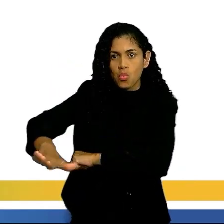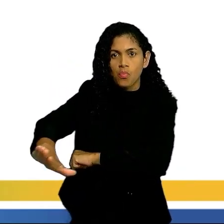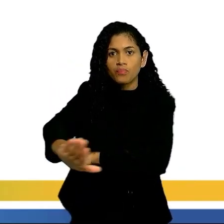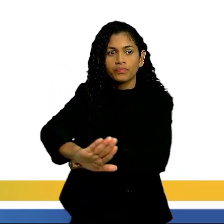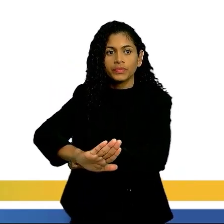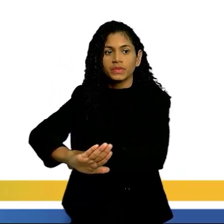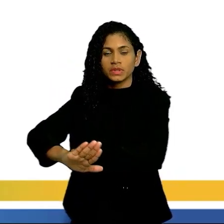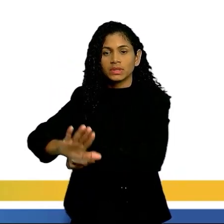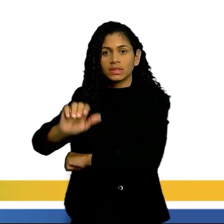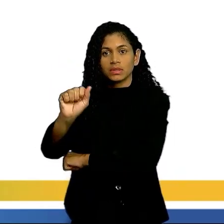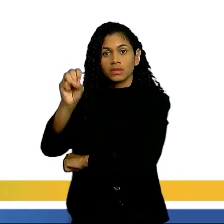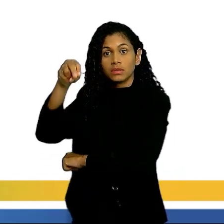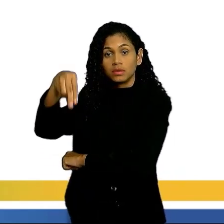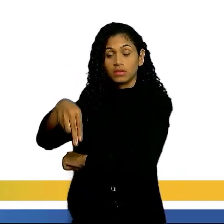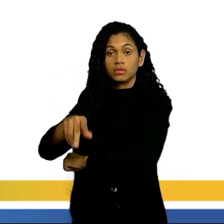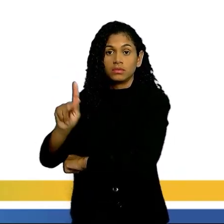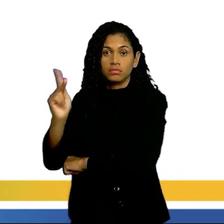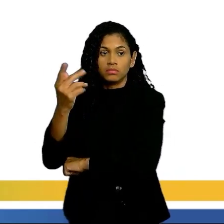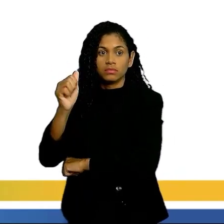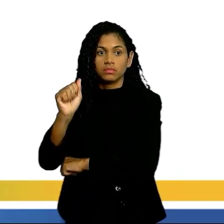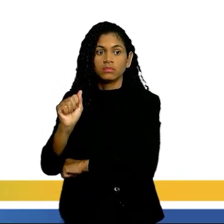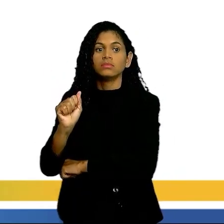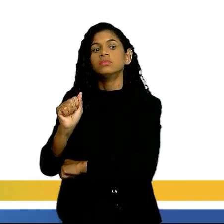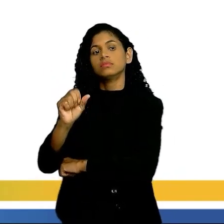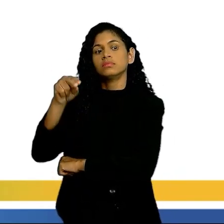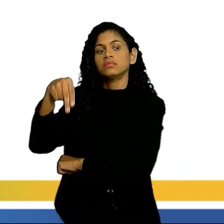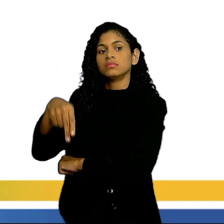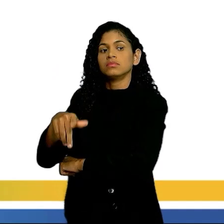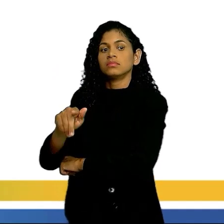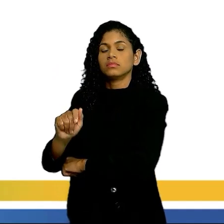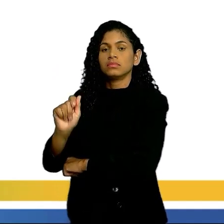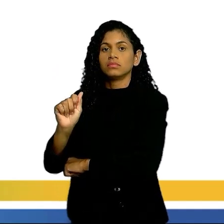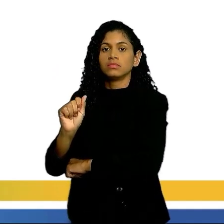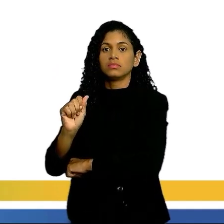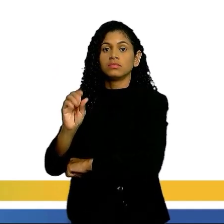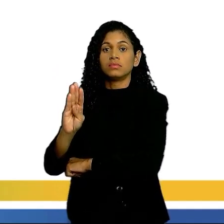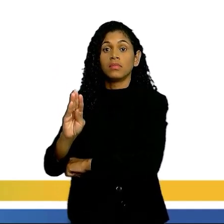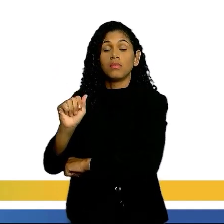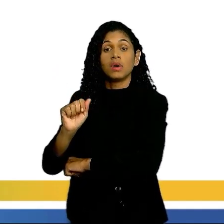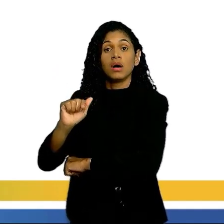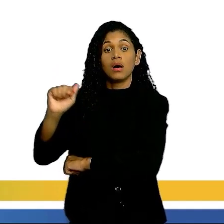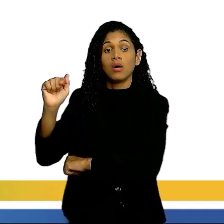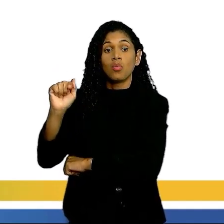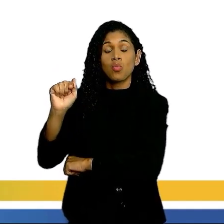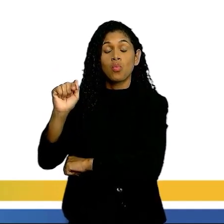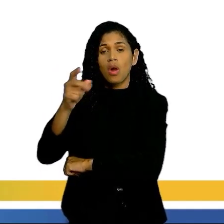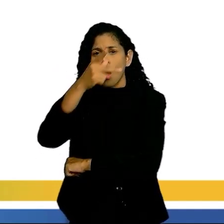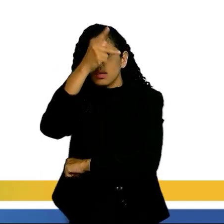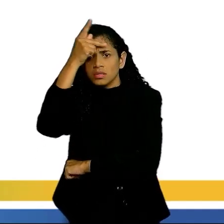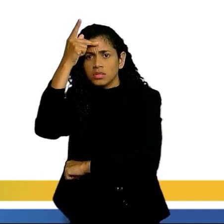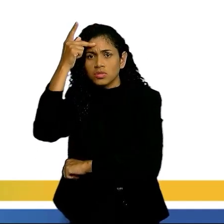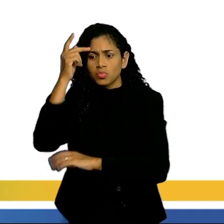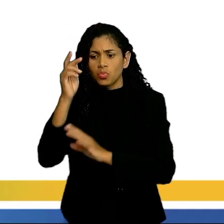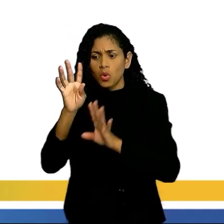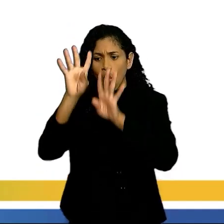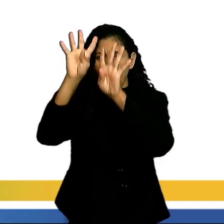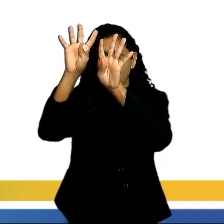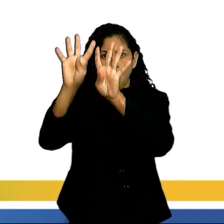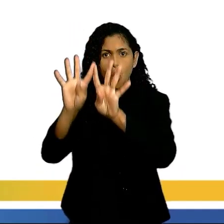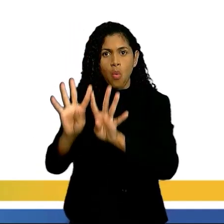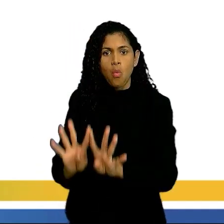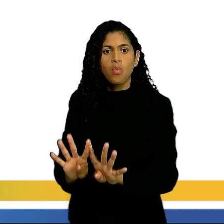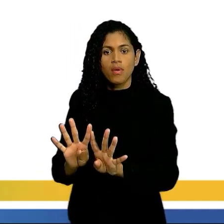Anhangabaú, em que as pessoas ocuparam todos os quase 8.000 metros quadrados de